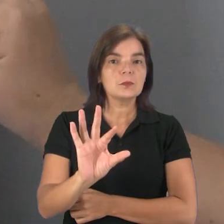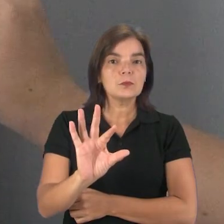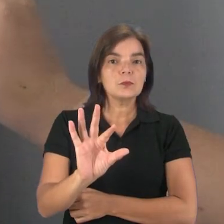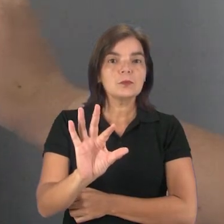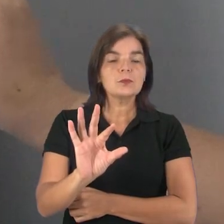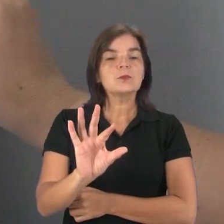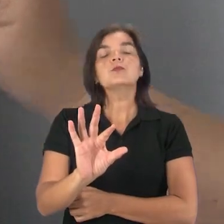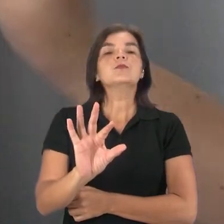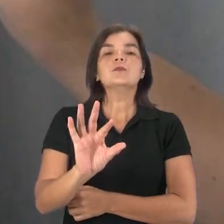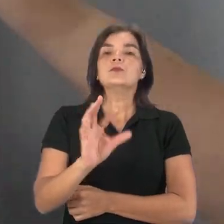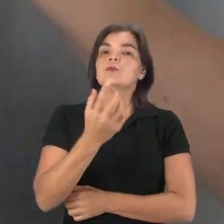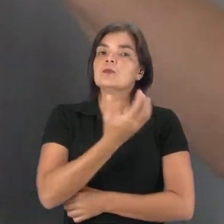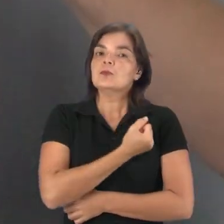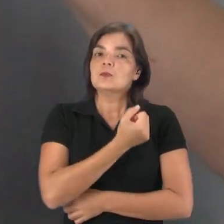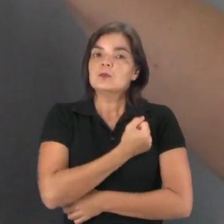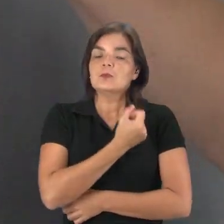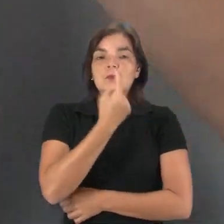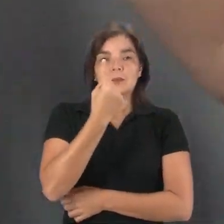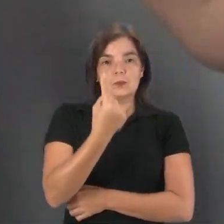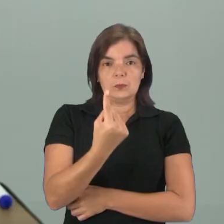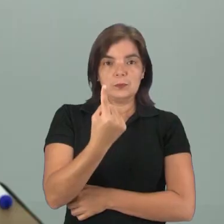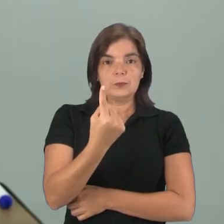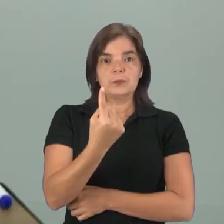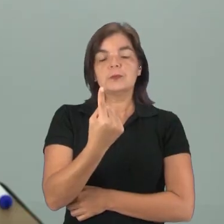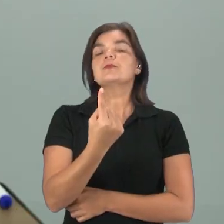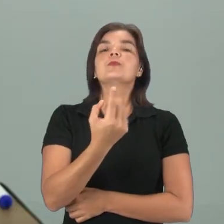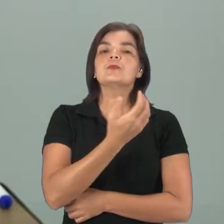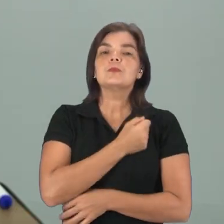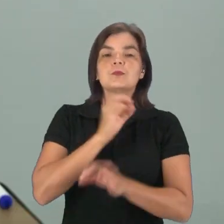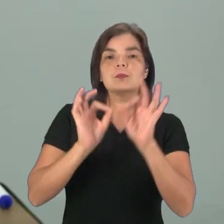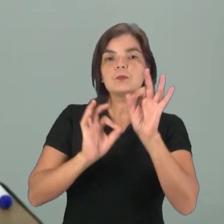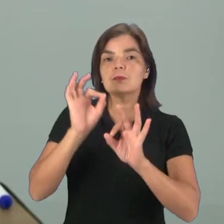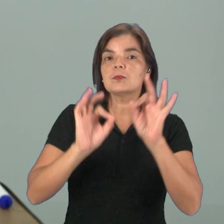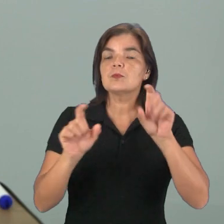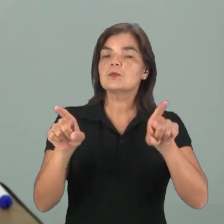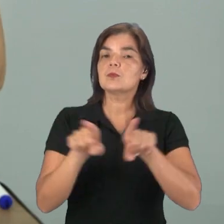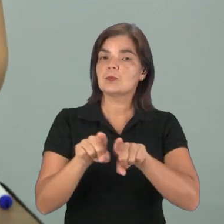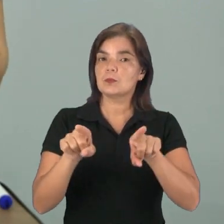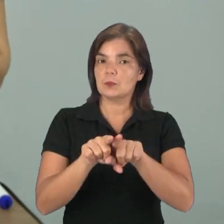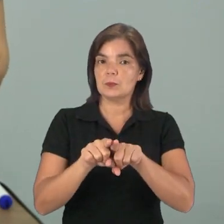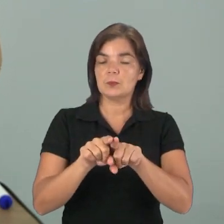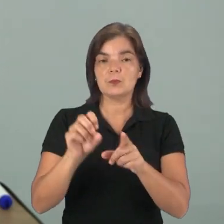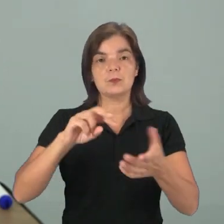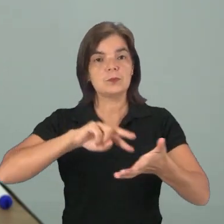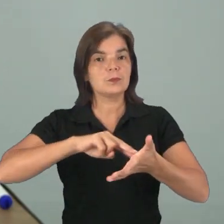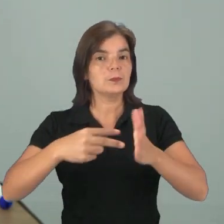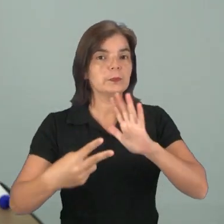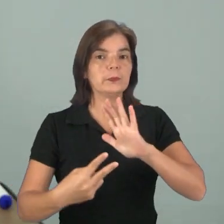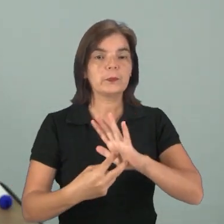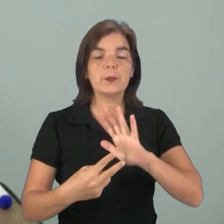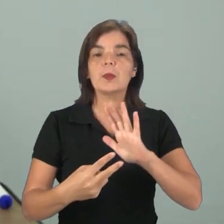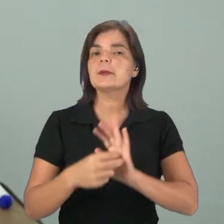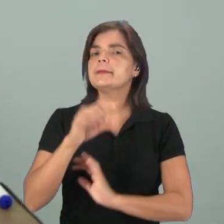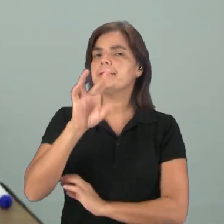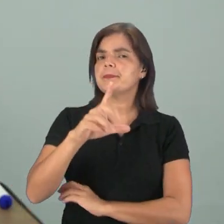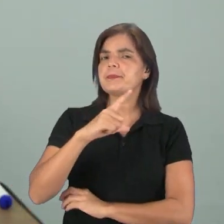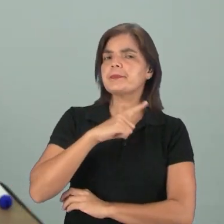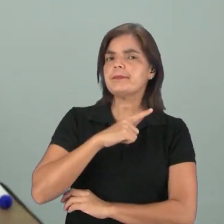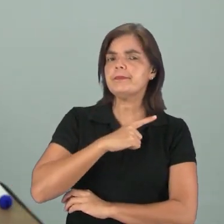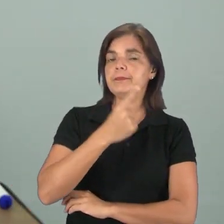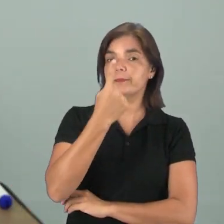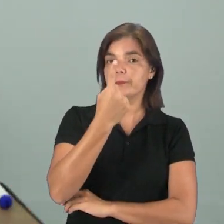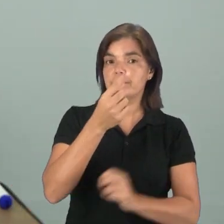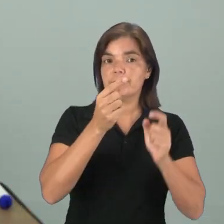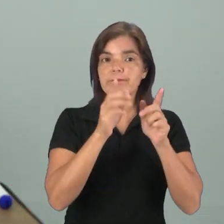um número, né? Um algarismo, né? Números formados apenas por um algarismo, ou seja, ele tem apenas